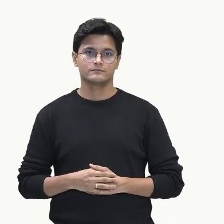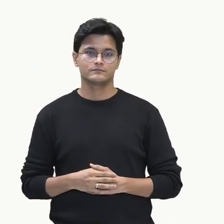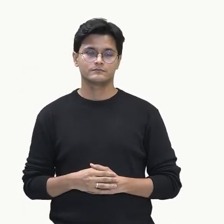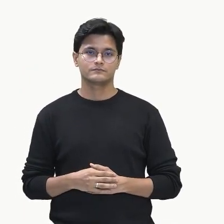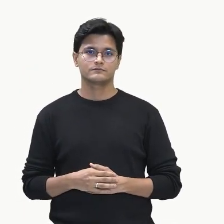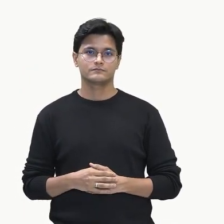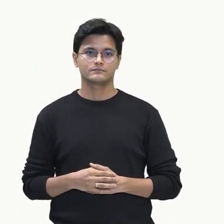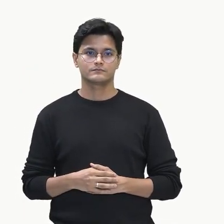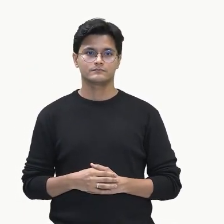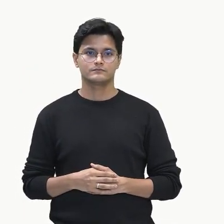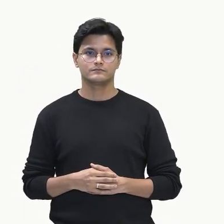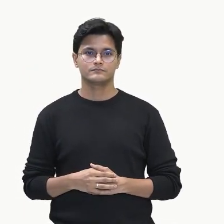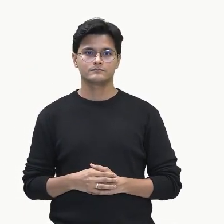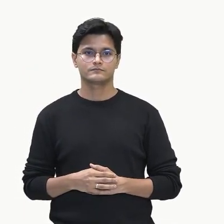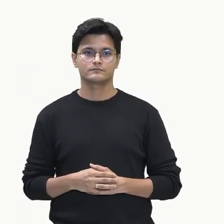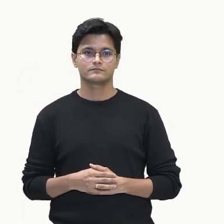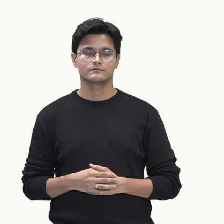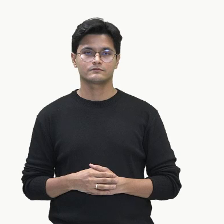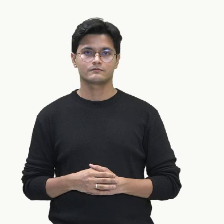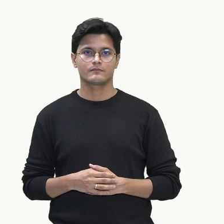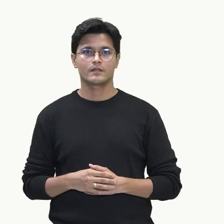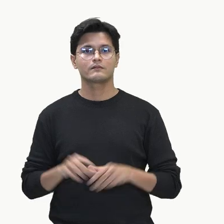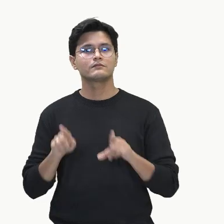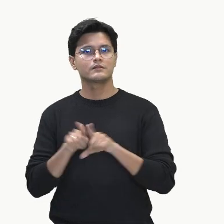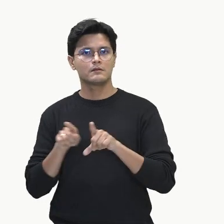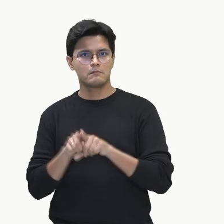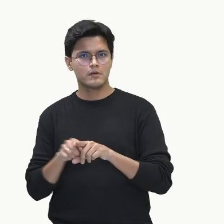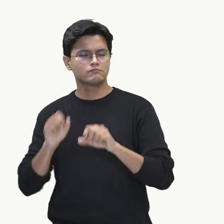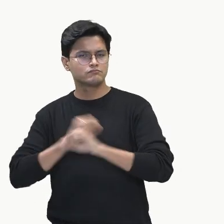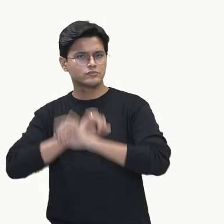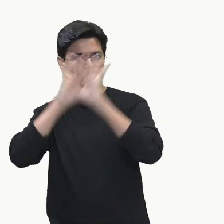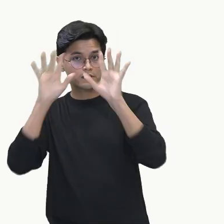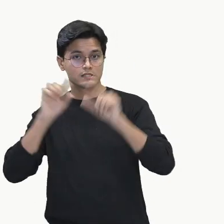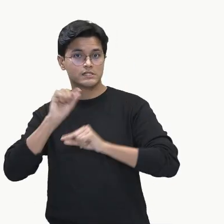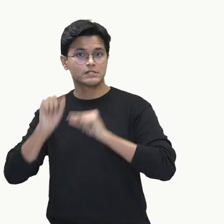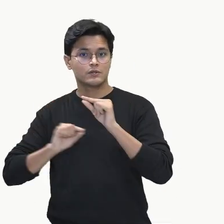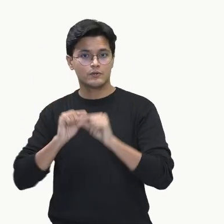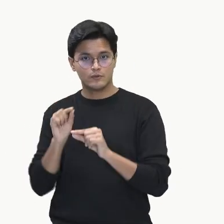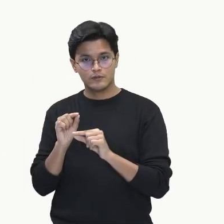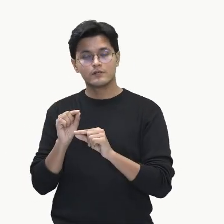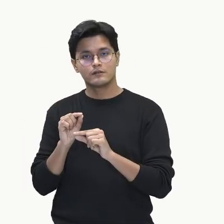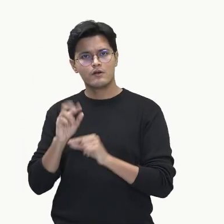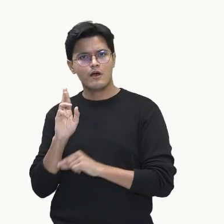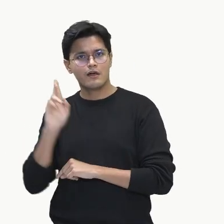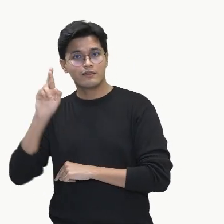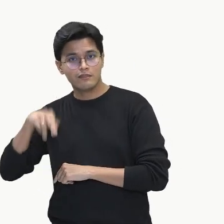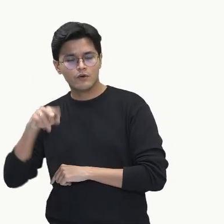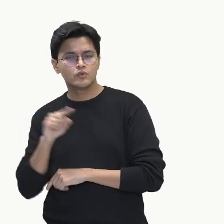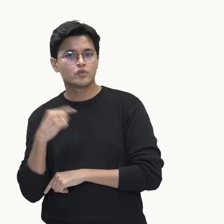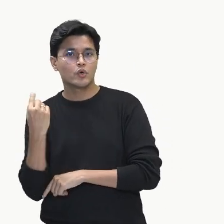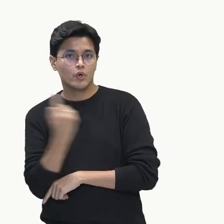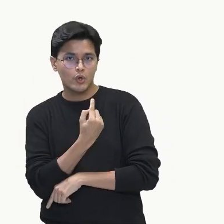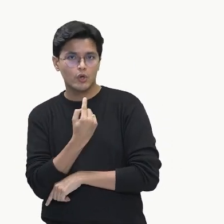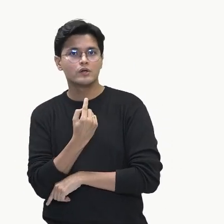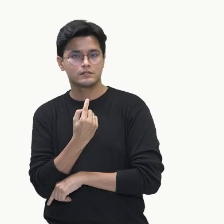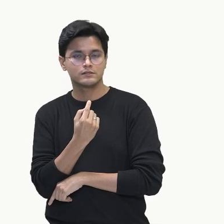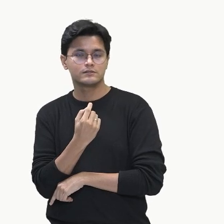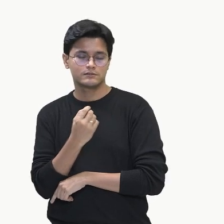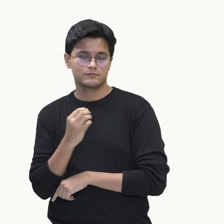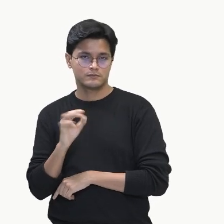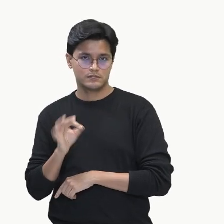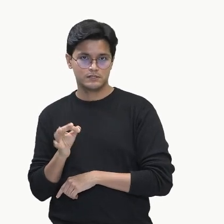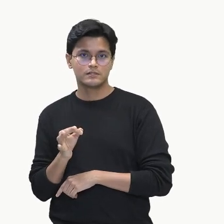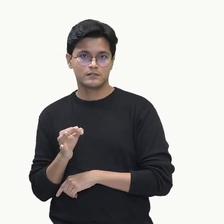E convém frisar que digo de nossa razão e não de